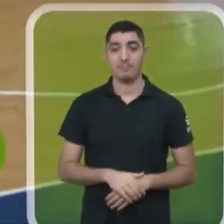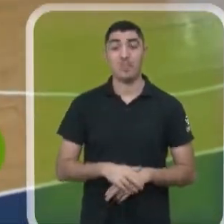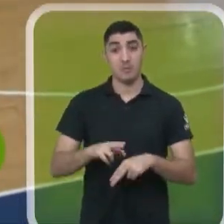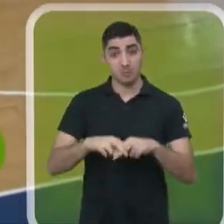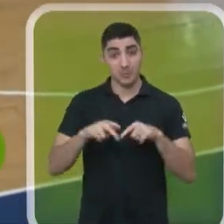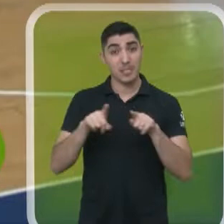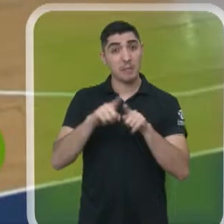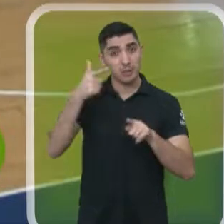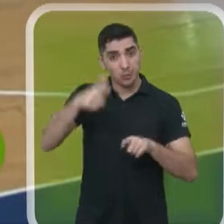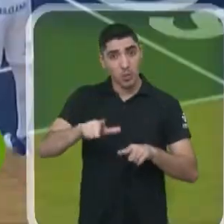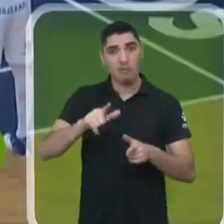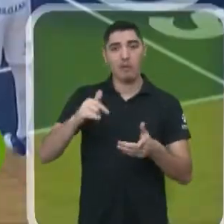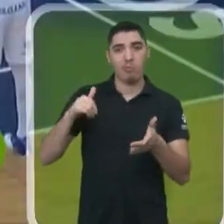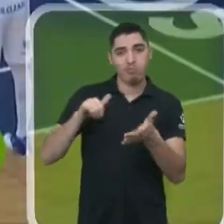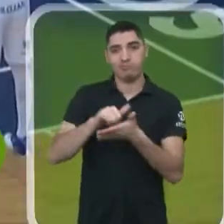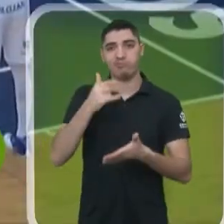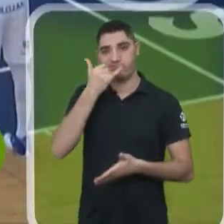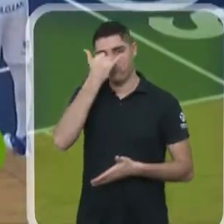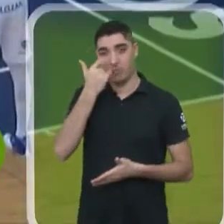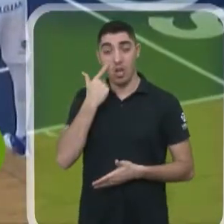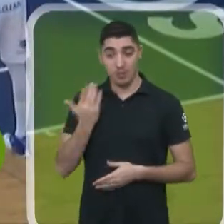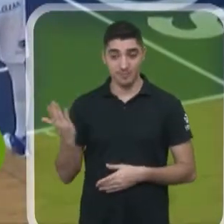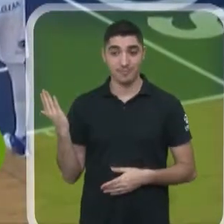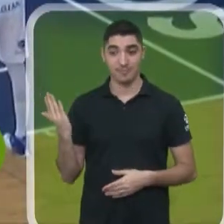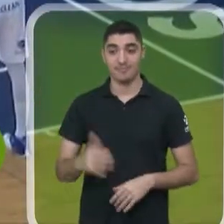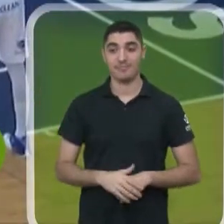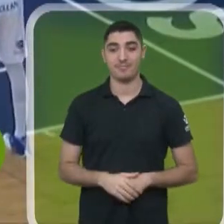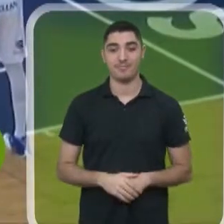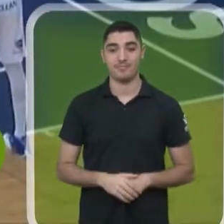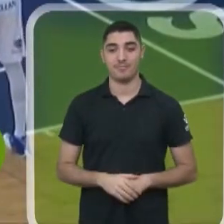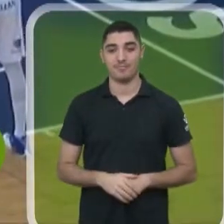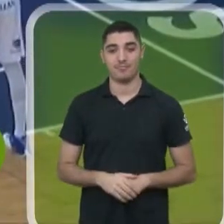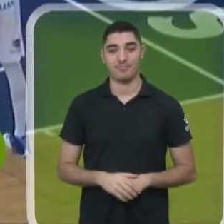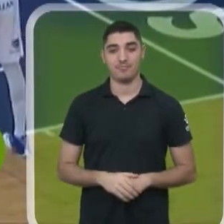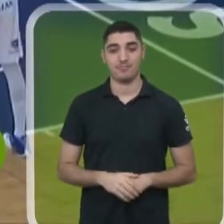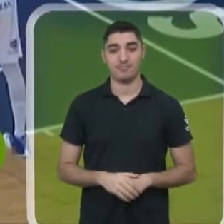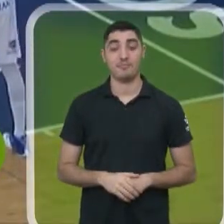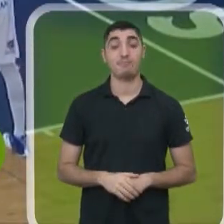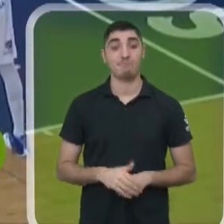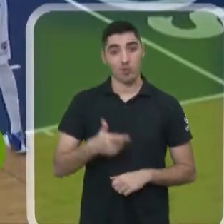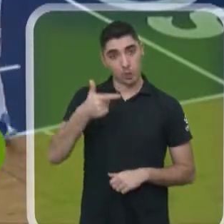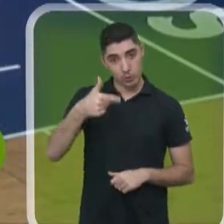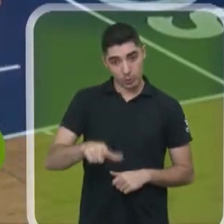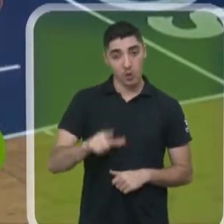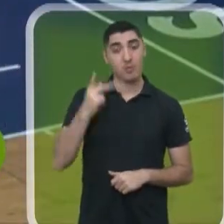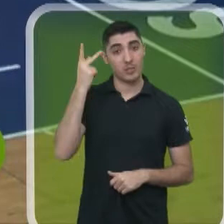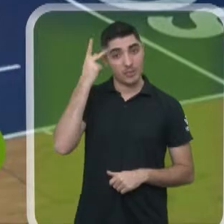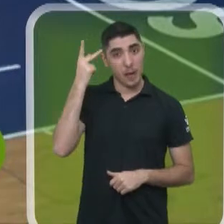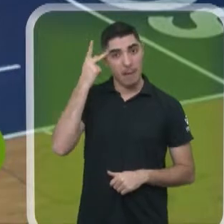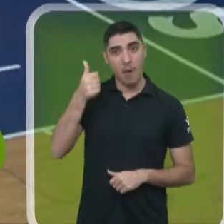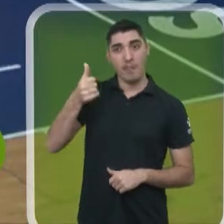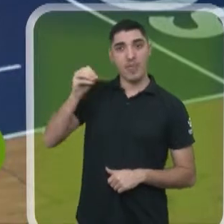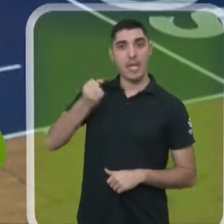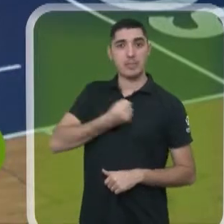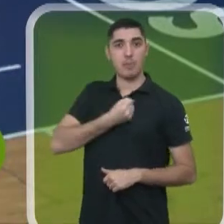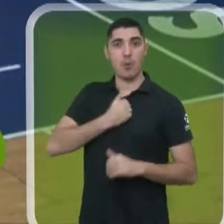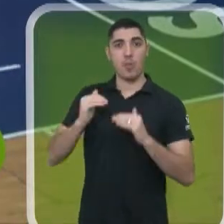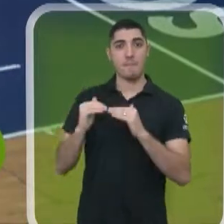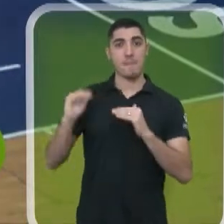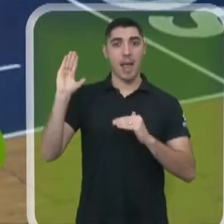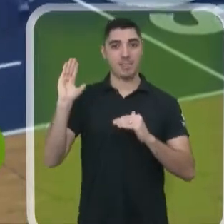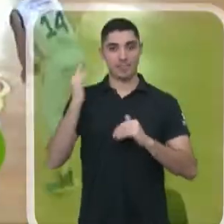sofrendo mais uma falta e também convertendo o lance livre colocando novamente dez de vantagem para o São